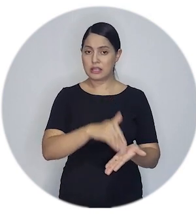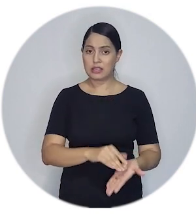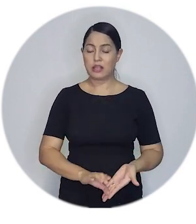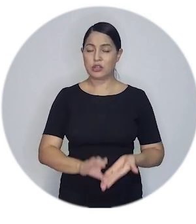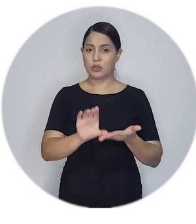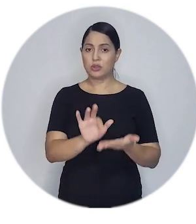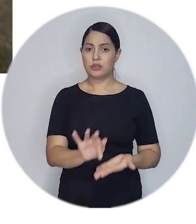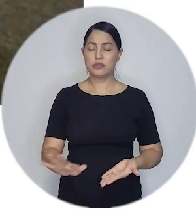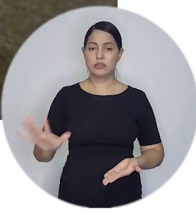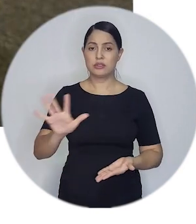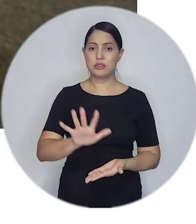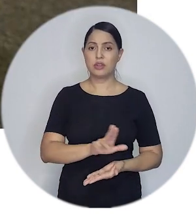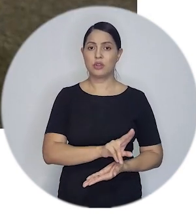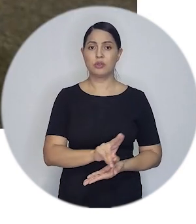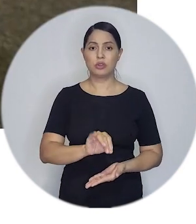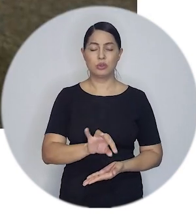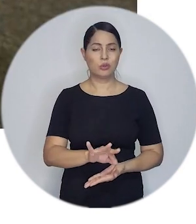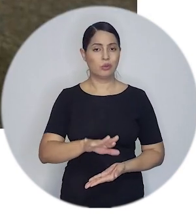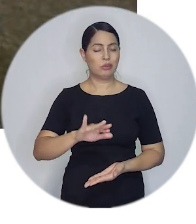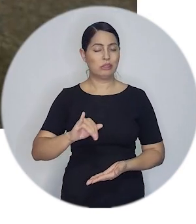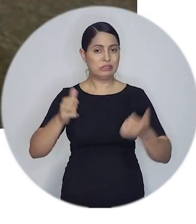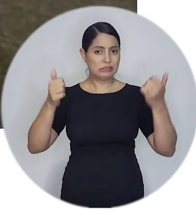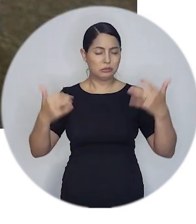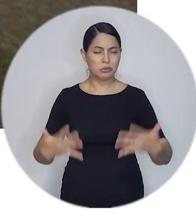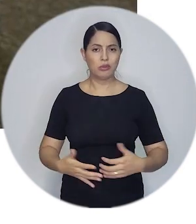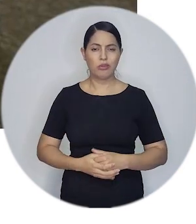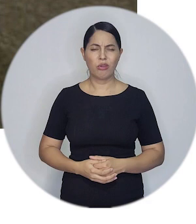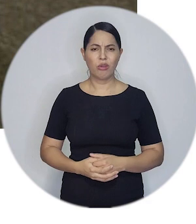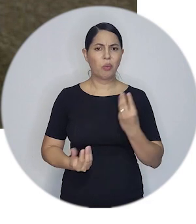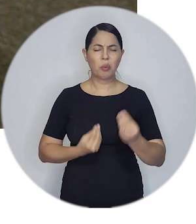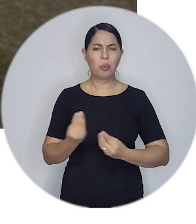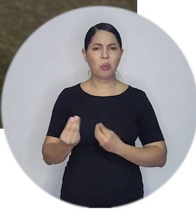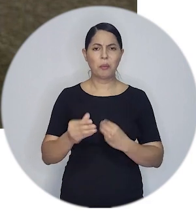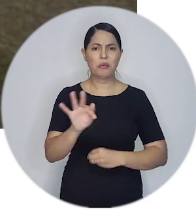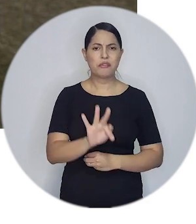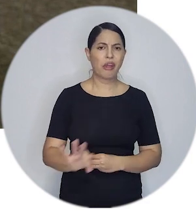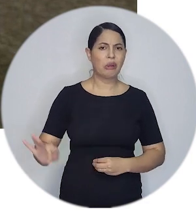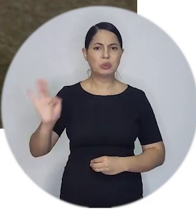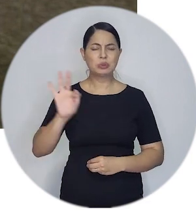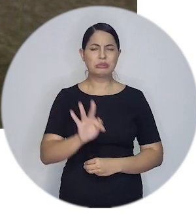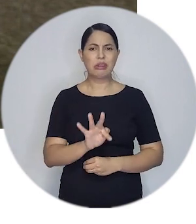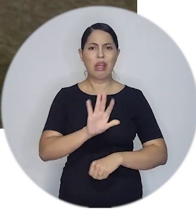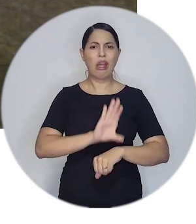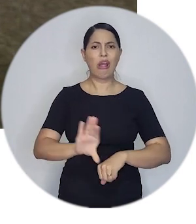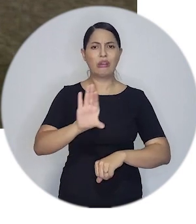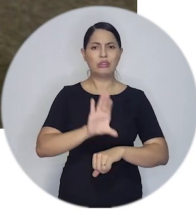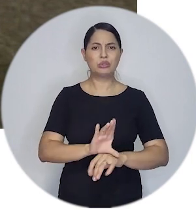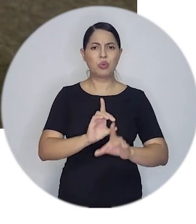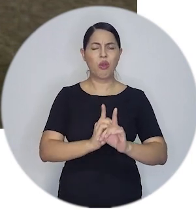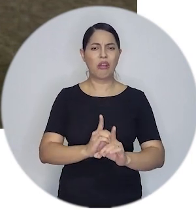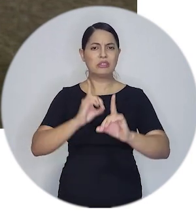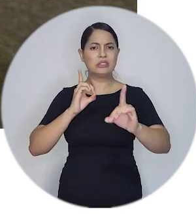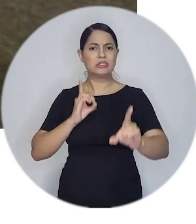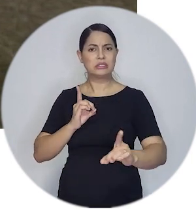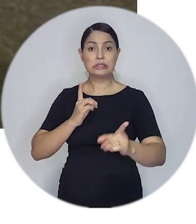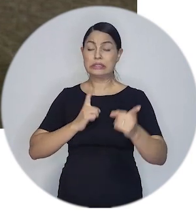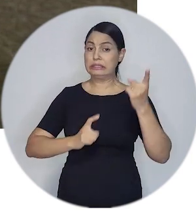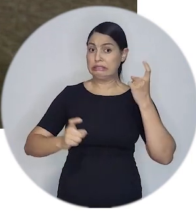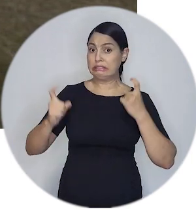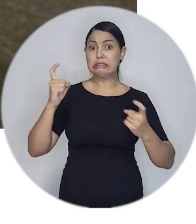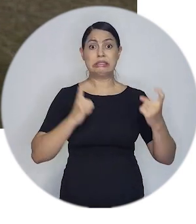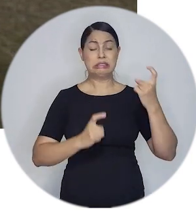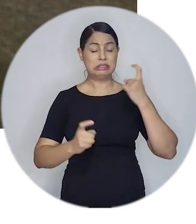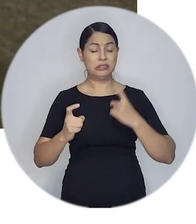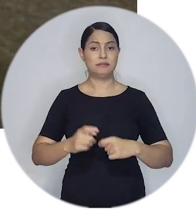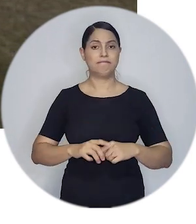Segundo a secretária-geral do Conselho Federal, Sayuri Ottoni, é preocupante a proliferação de faculdades que ofertam cursos na